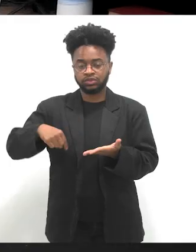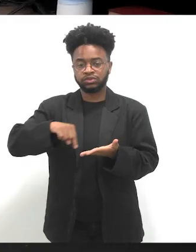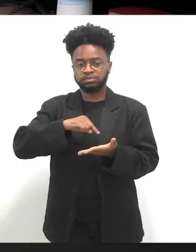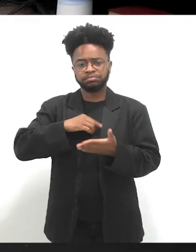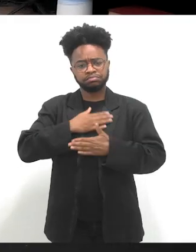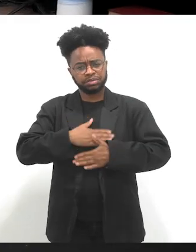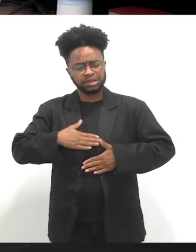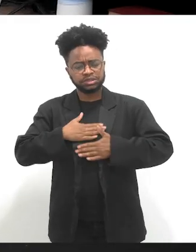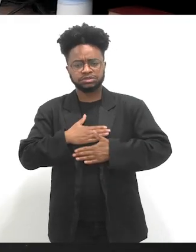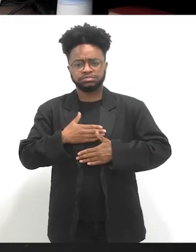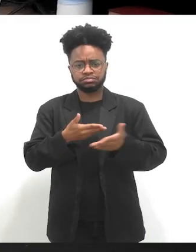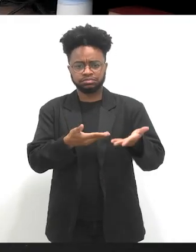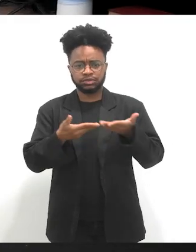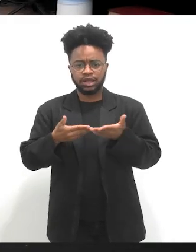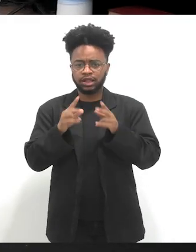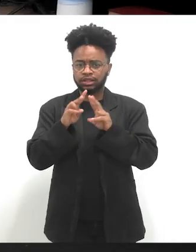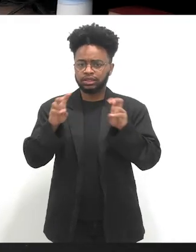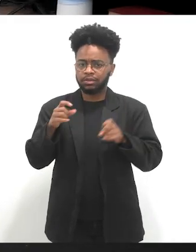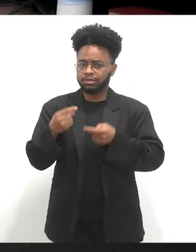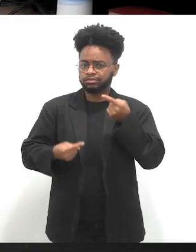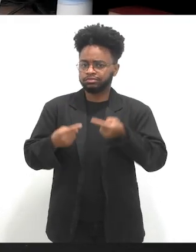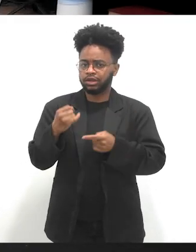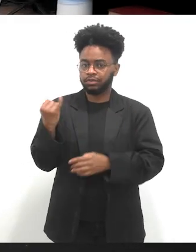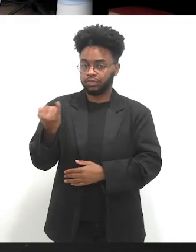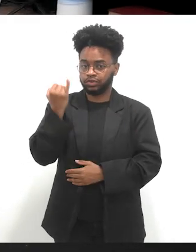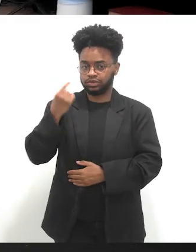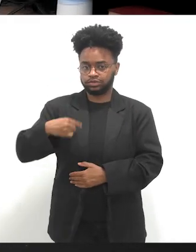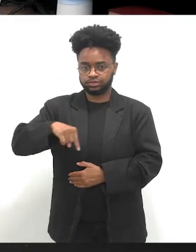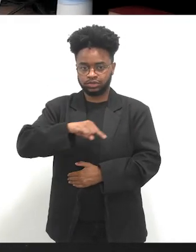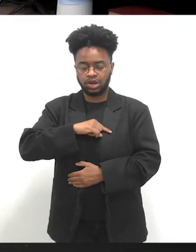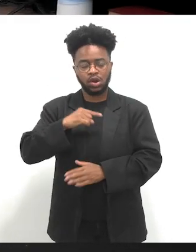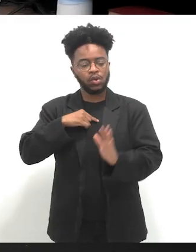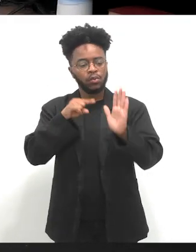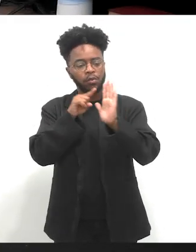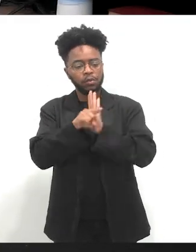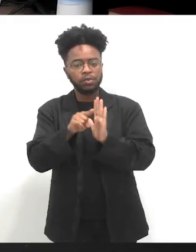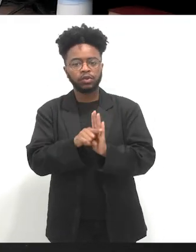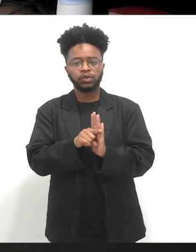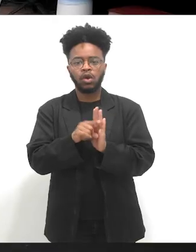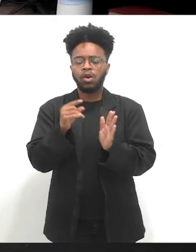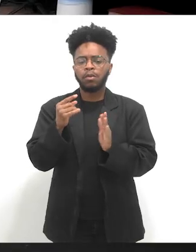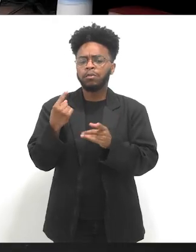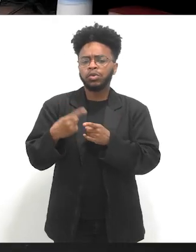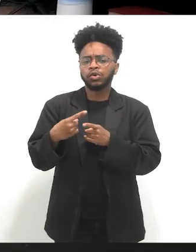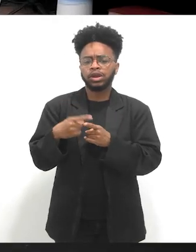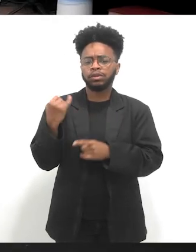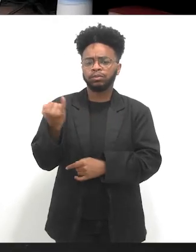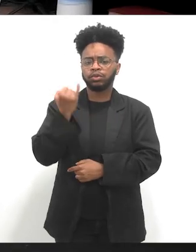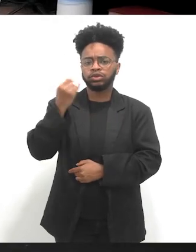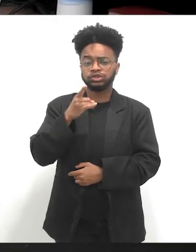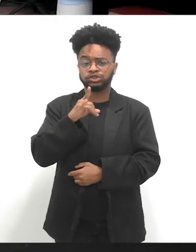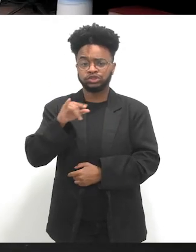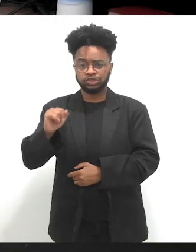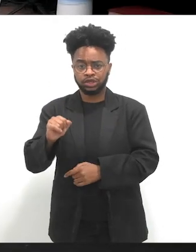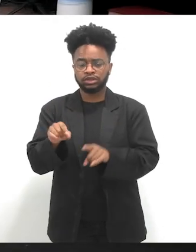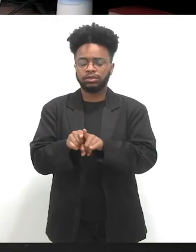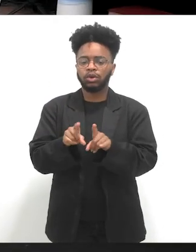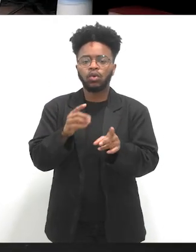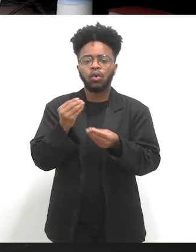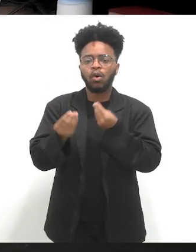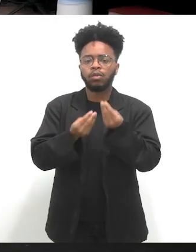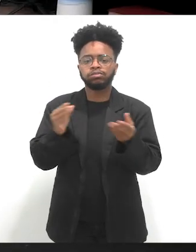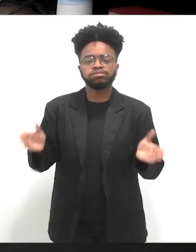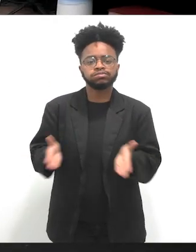prazer recebê-la aqui com esse tema que é muito importante para nós. Começaria te perguntando a importância dessa data em termos